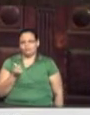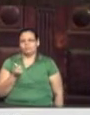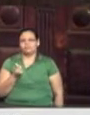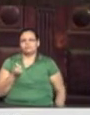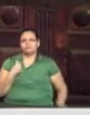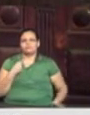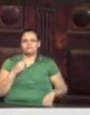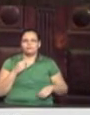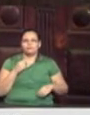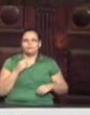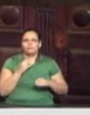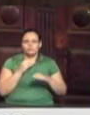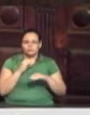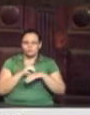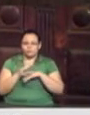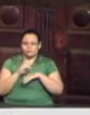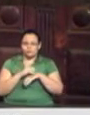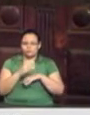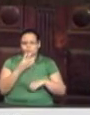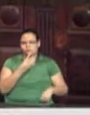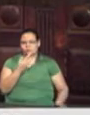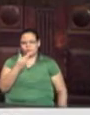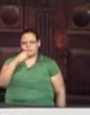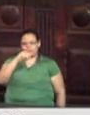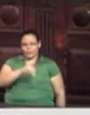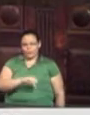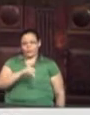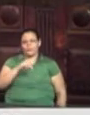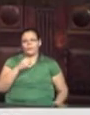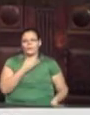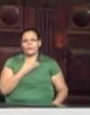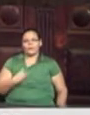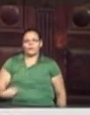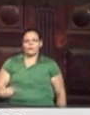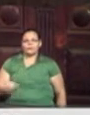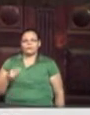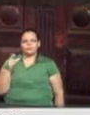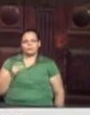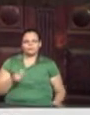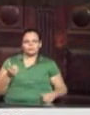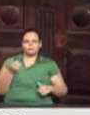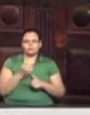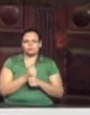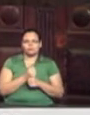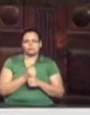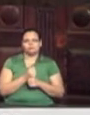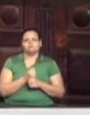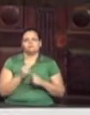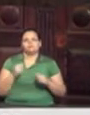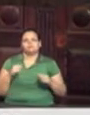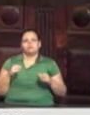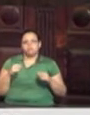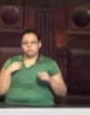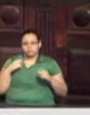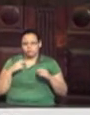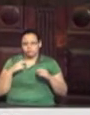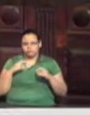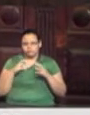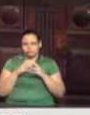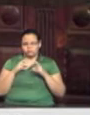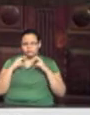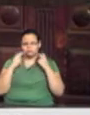mensagem 49 do Poder Executivo, aprovado o substitutivo da Comissão de Constituição e Justiça,